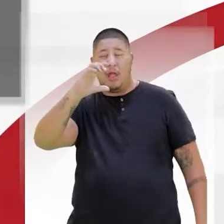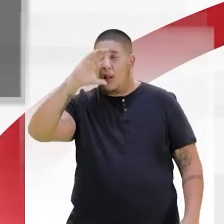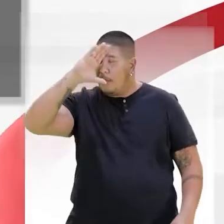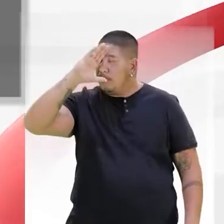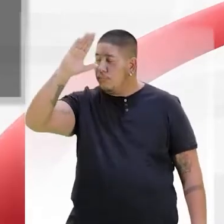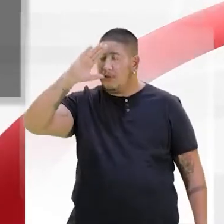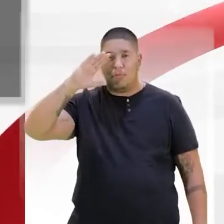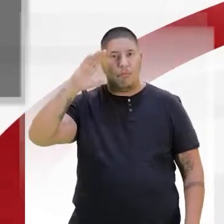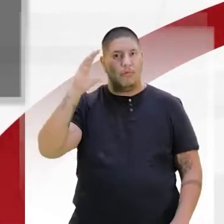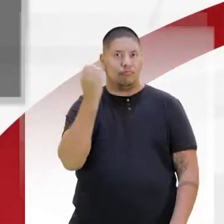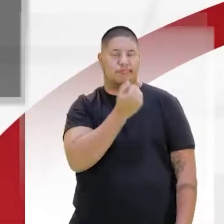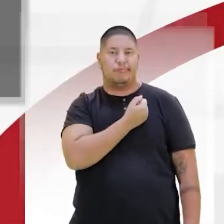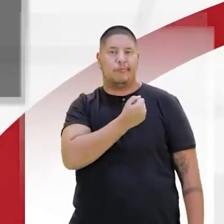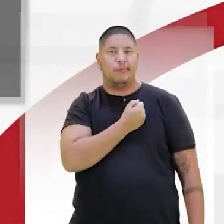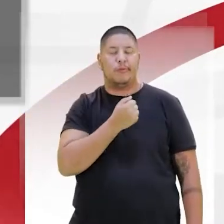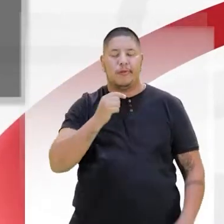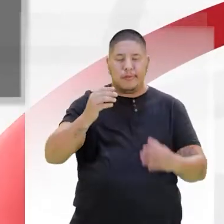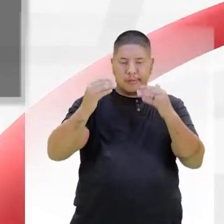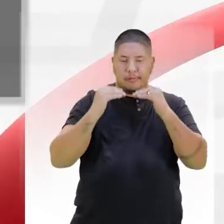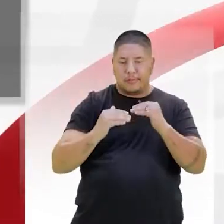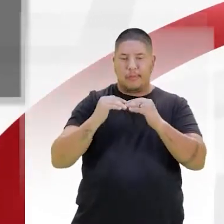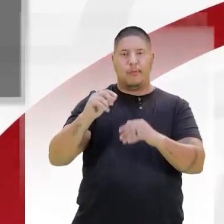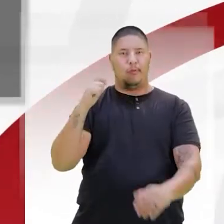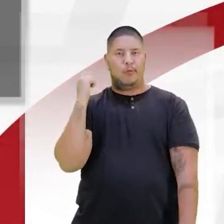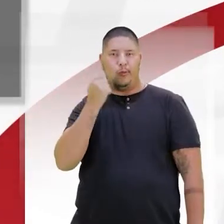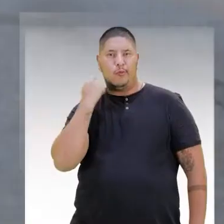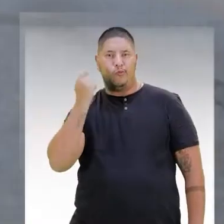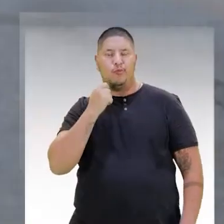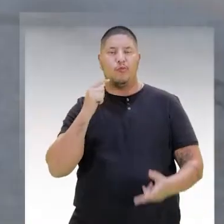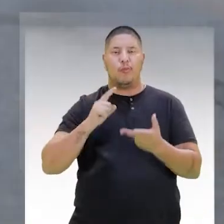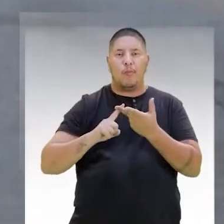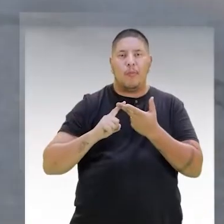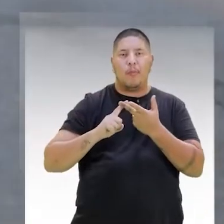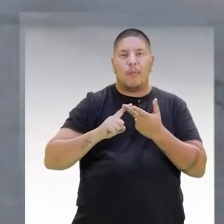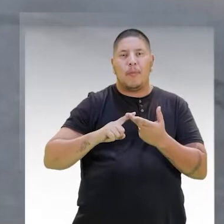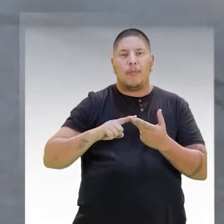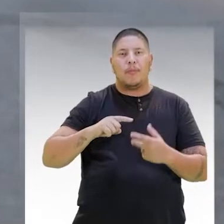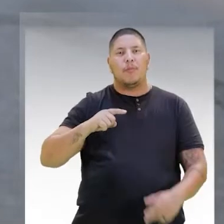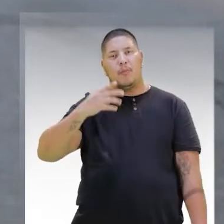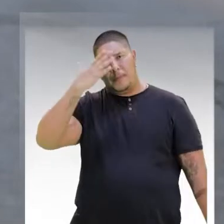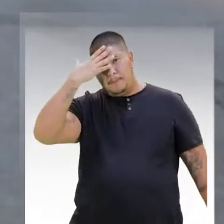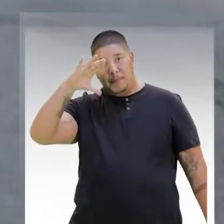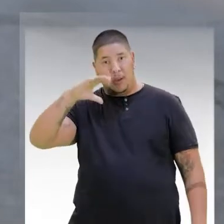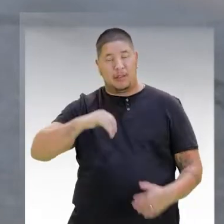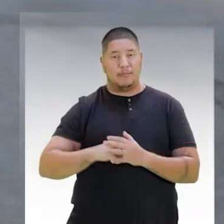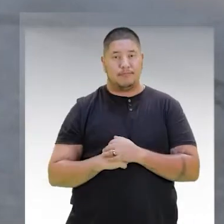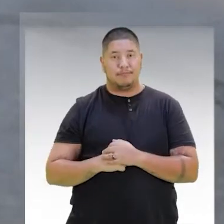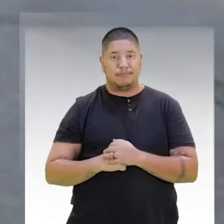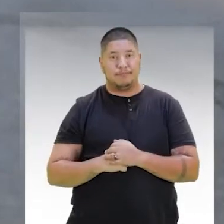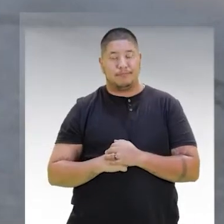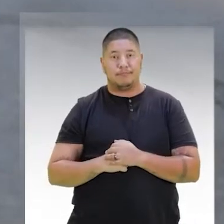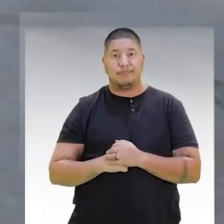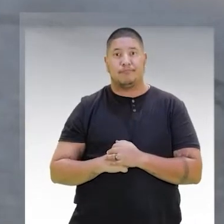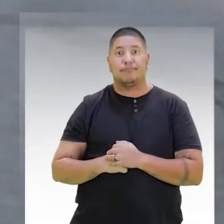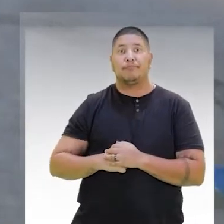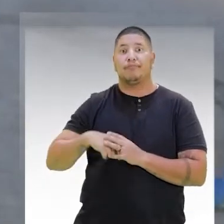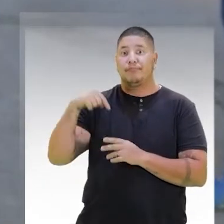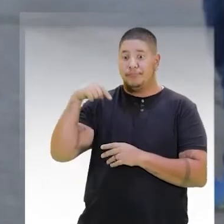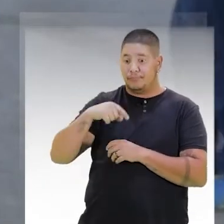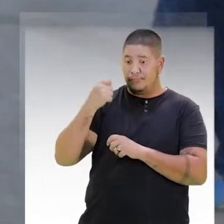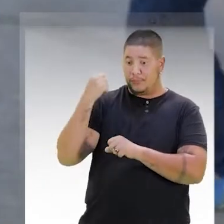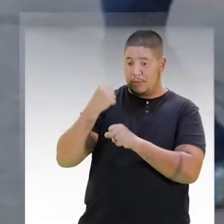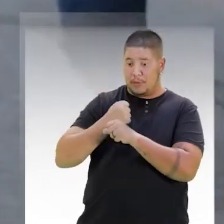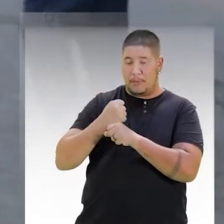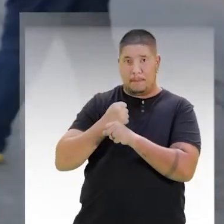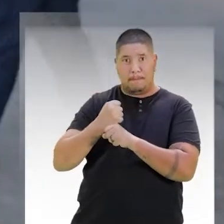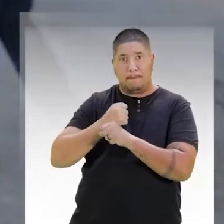de casos, seguido do Rio Grande do Sul e do Paraná. Em decisão de maio deste ano, o Tribunal Regional do Trabalho da